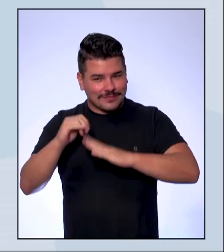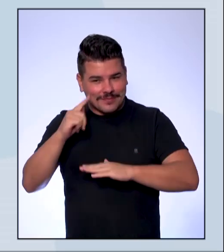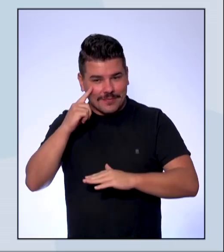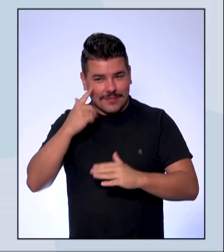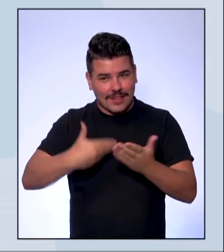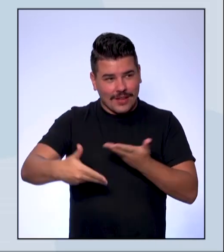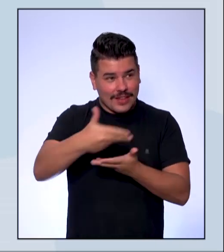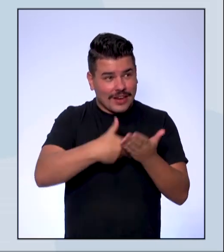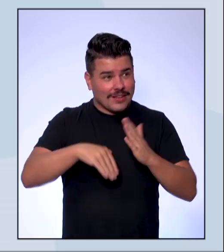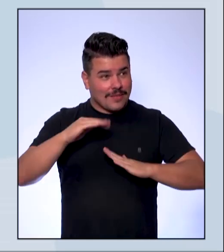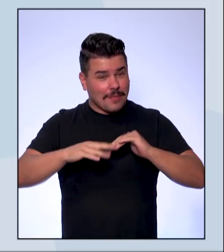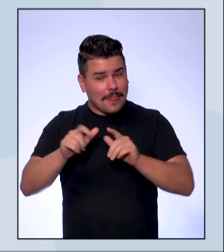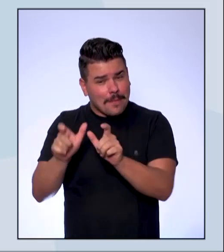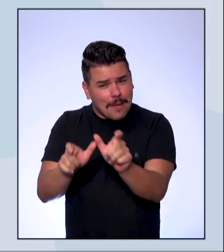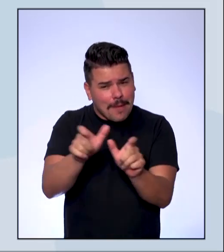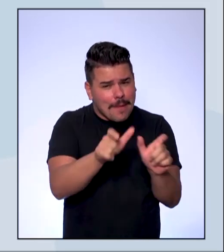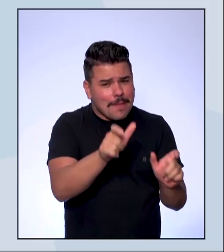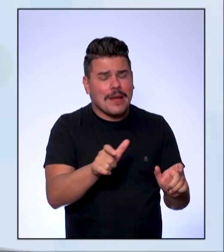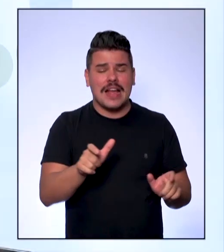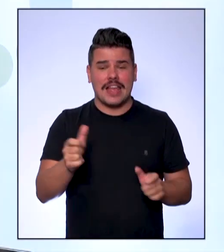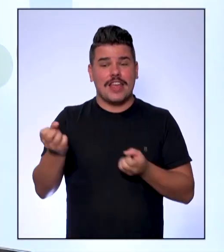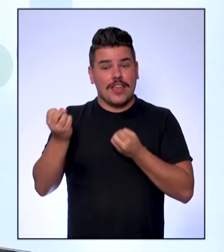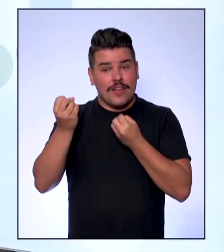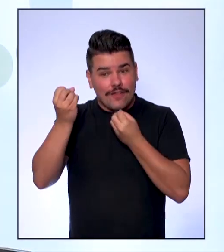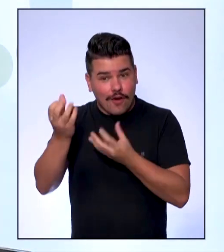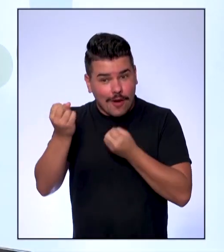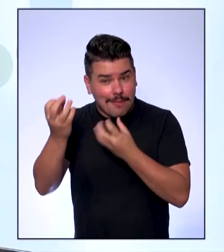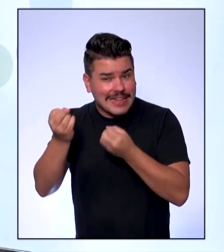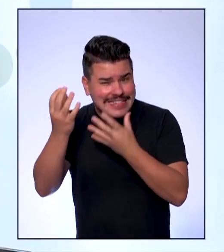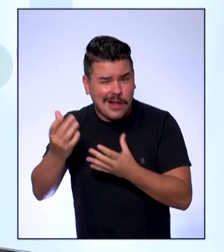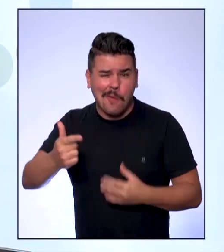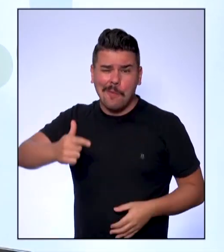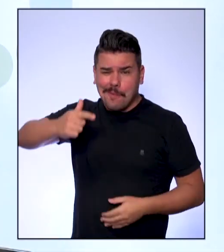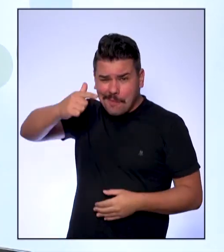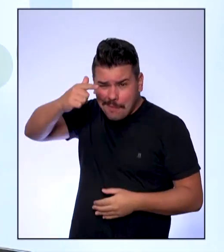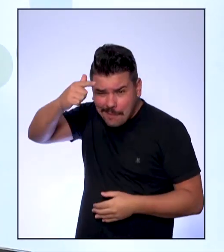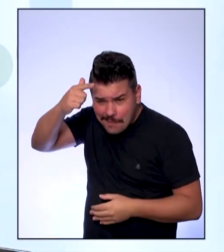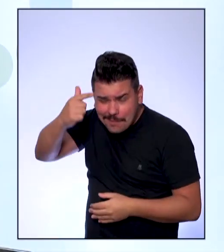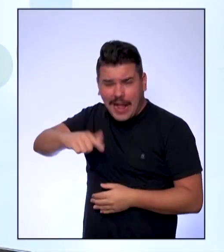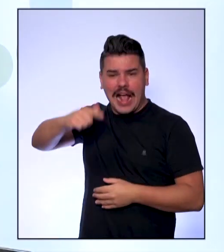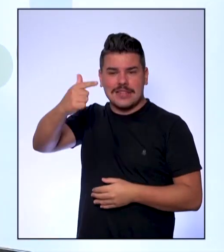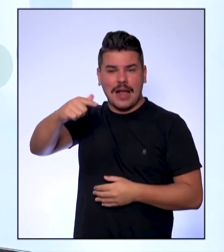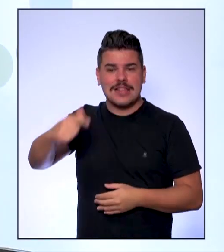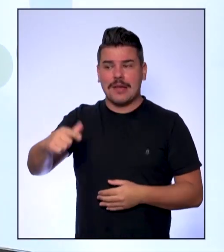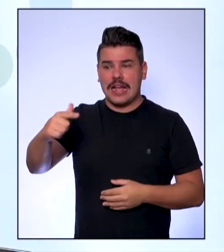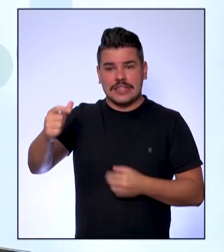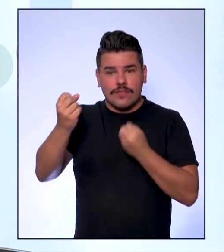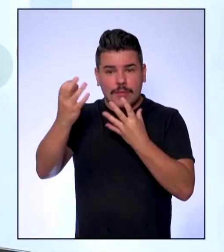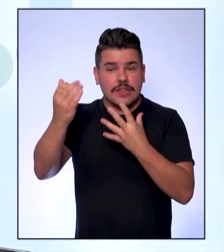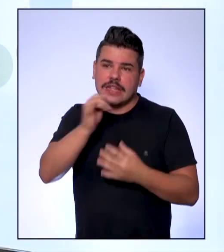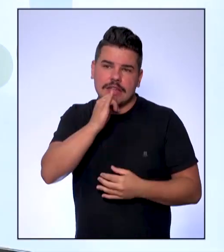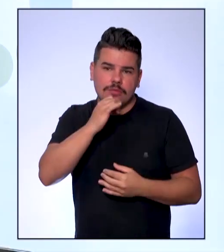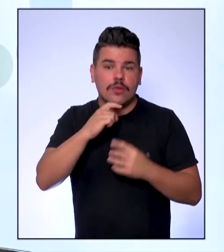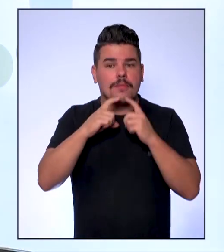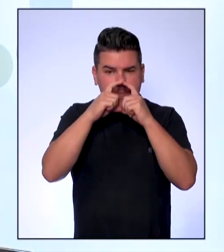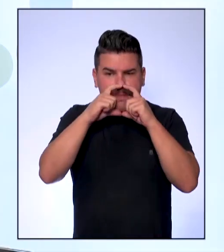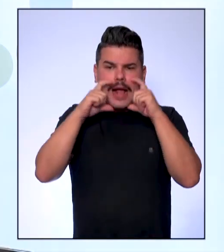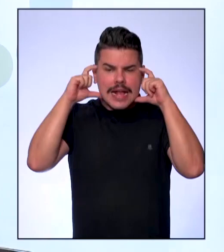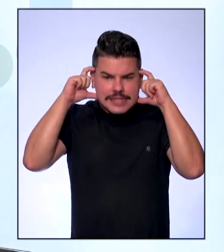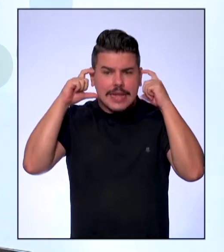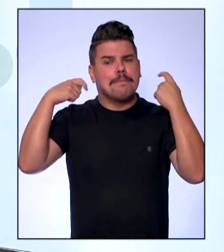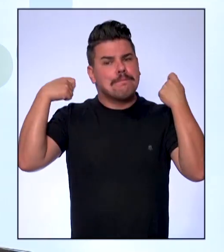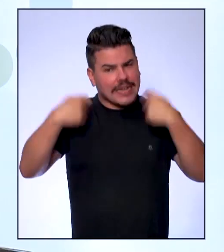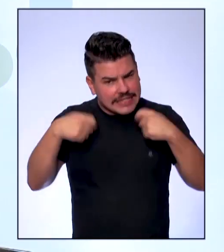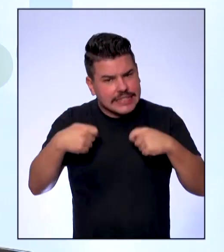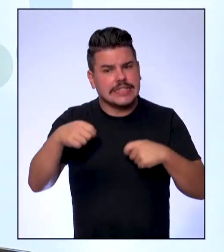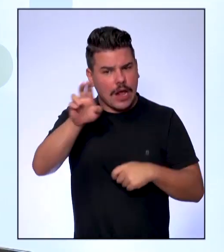então, aparece uma notícia que você tem que usar máscara em público. E aí todo mundo sabe,